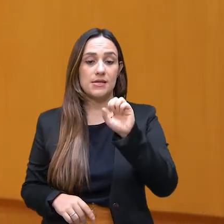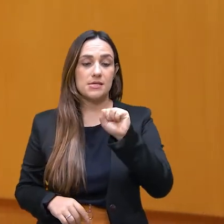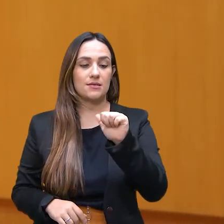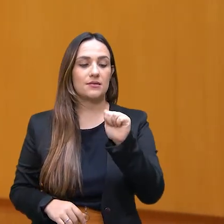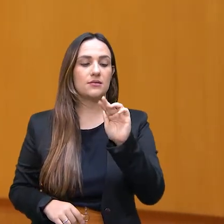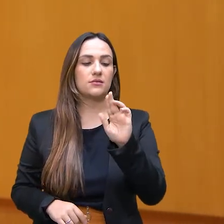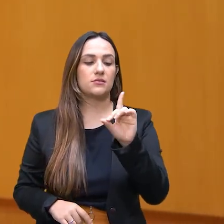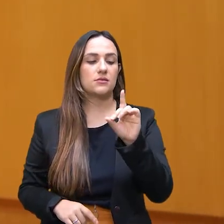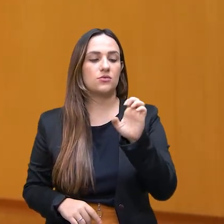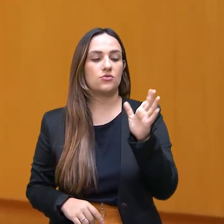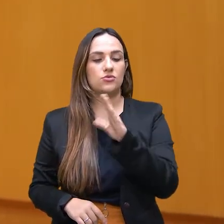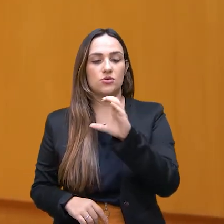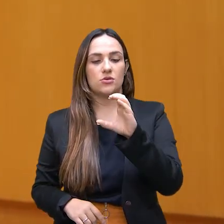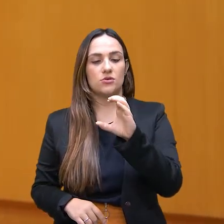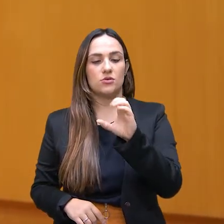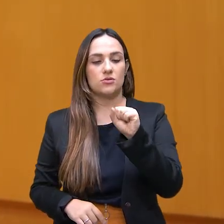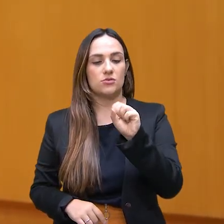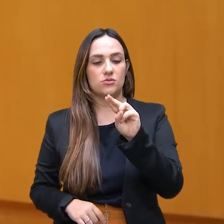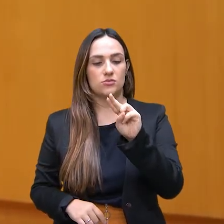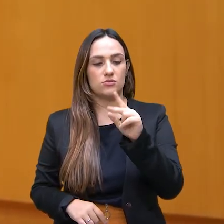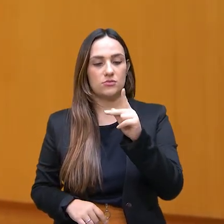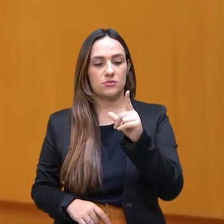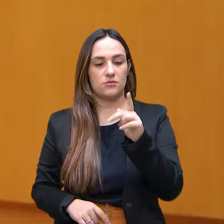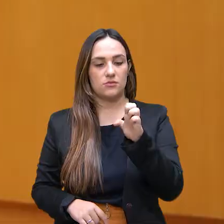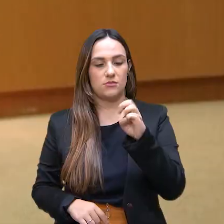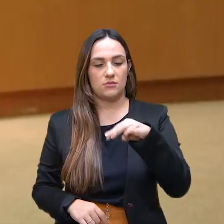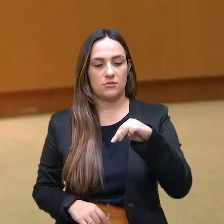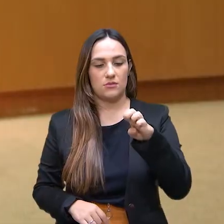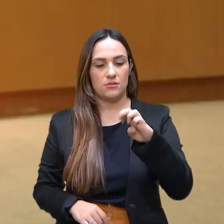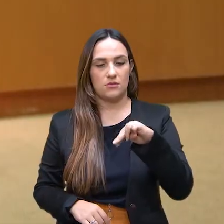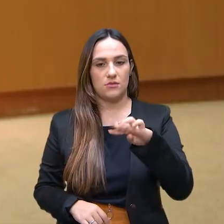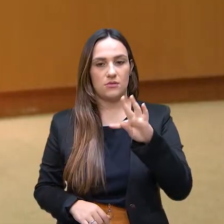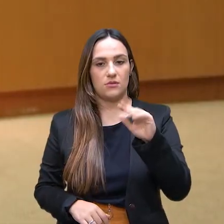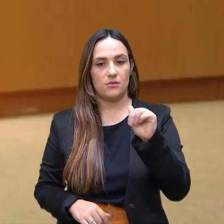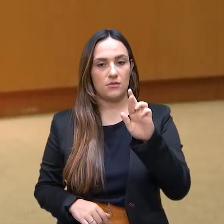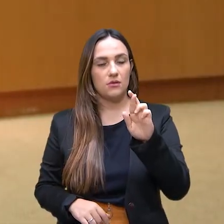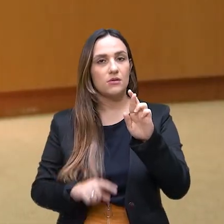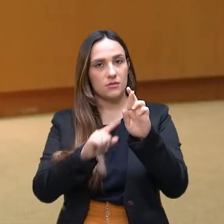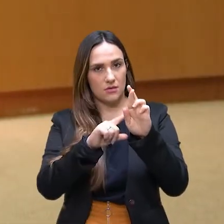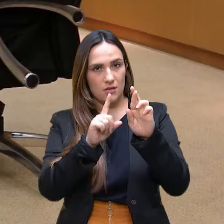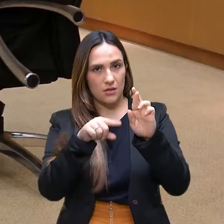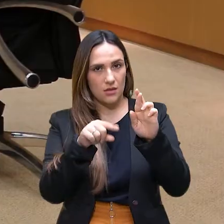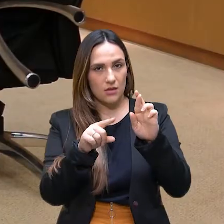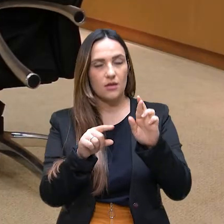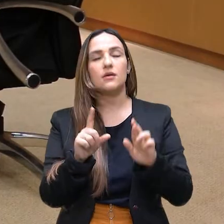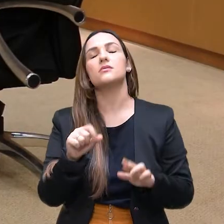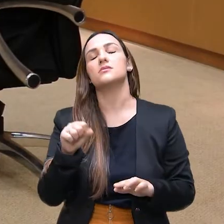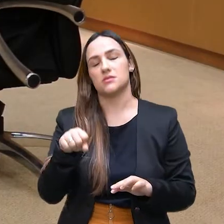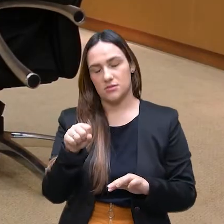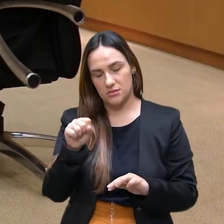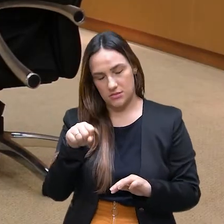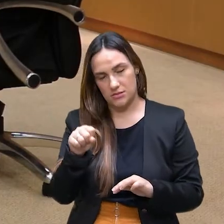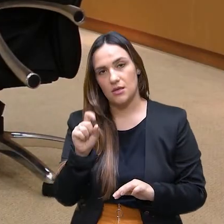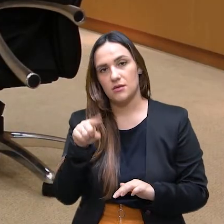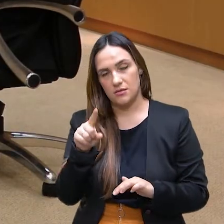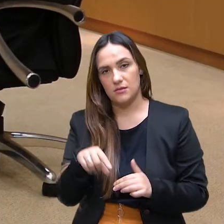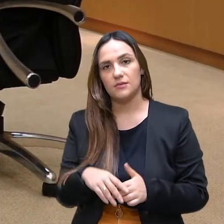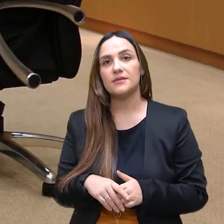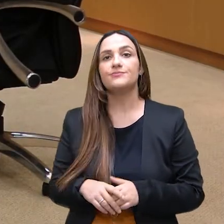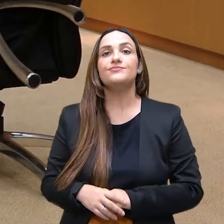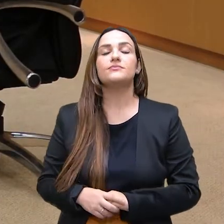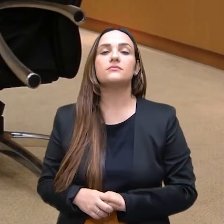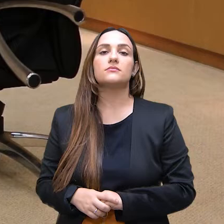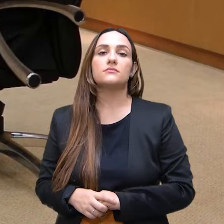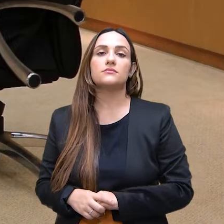no Comitê do Estado de Mato Grosso do Sul e todos os comitês. O senhor chegou a comentar no primeiro bloco, né? Então,